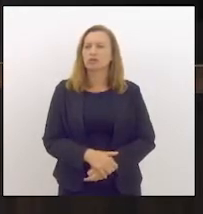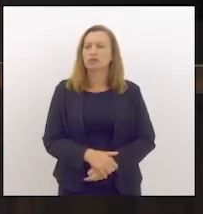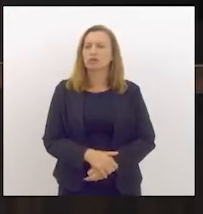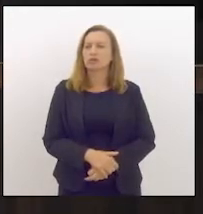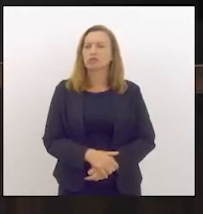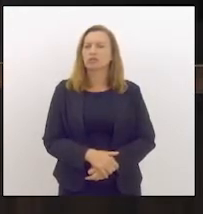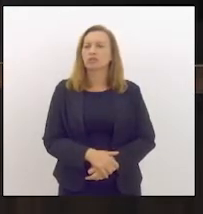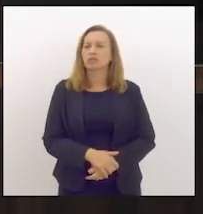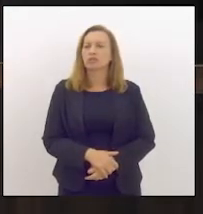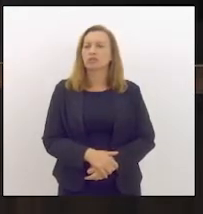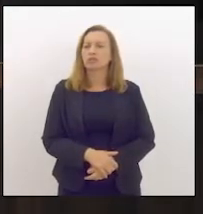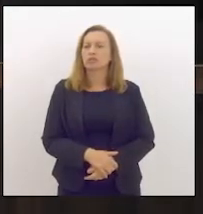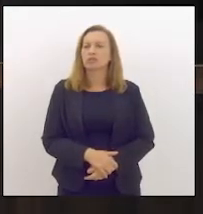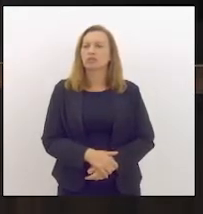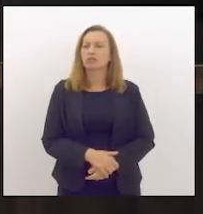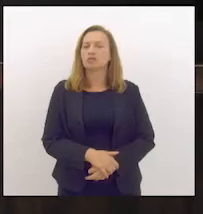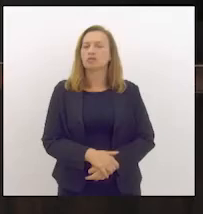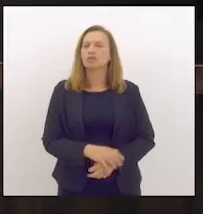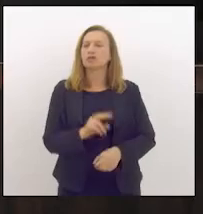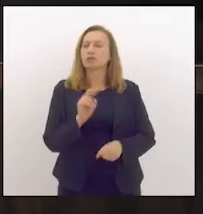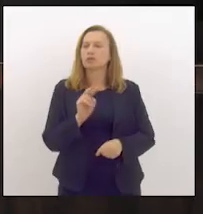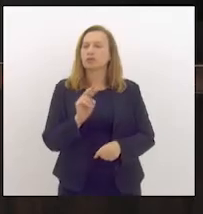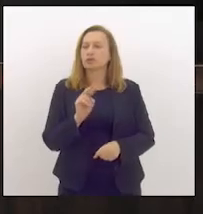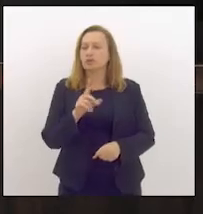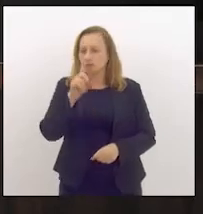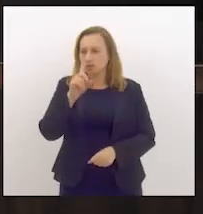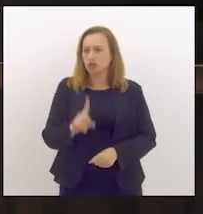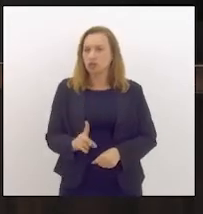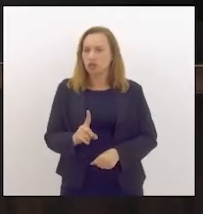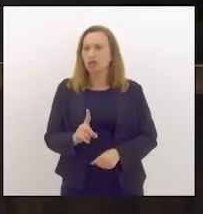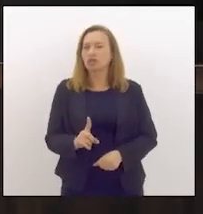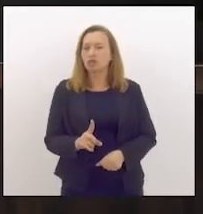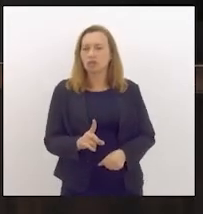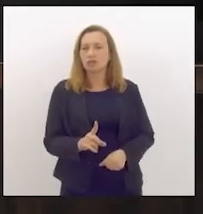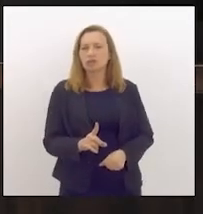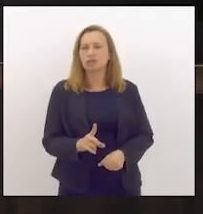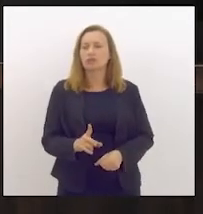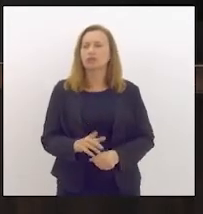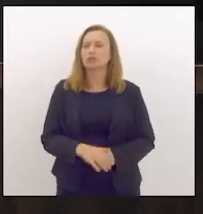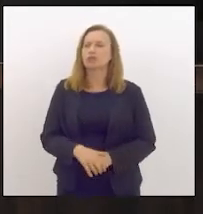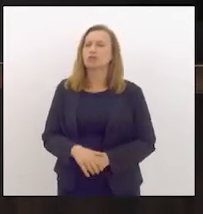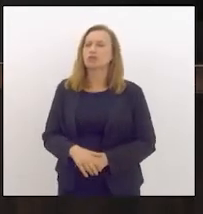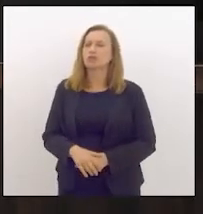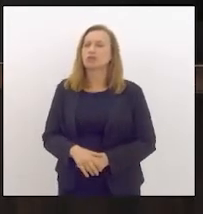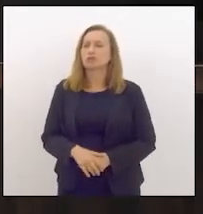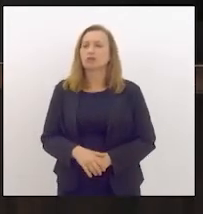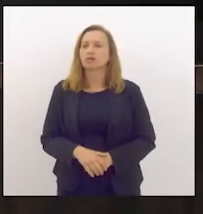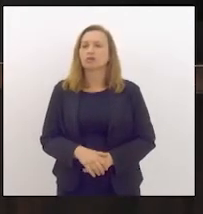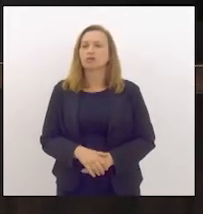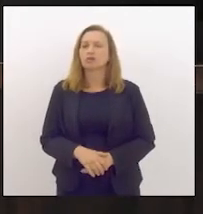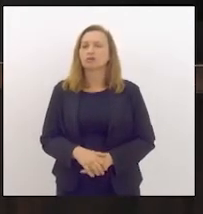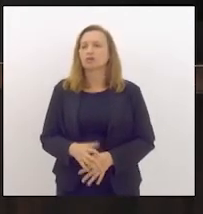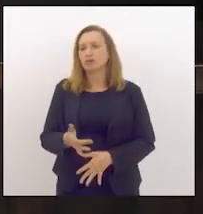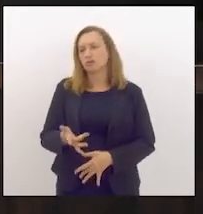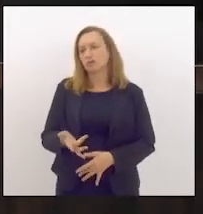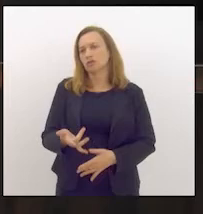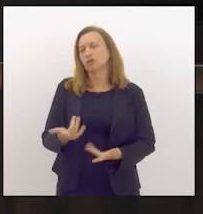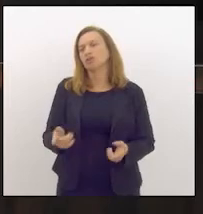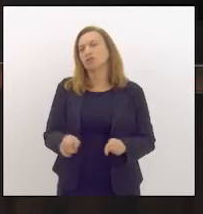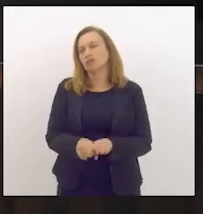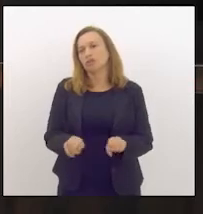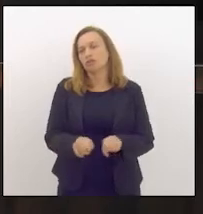resguardado a sua integridade física e também a sua integridade até mental porque